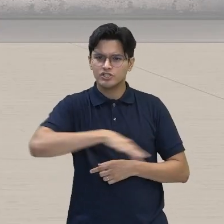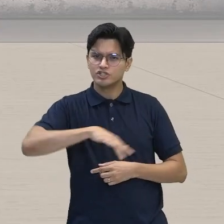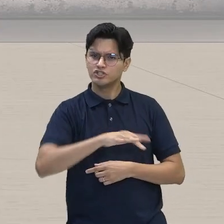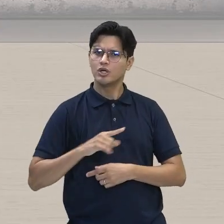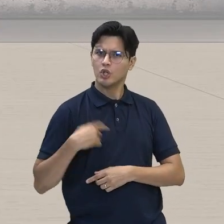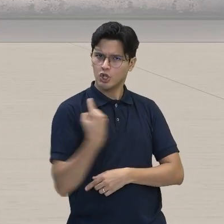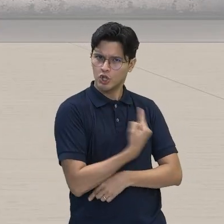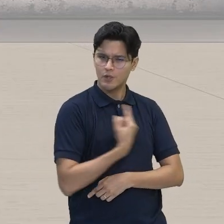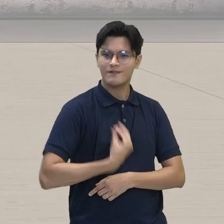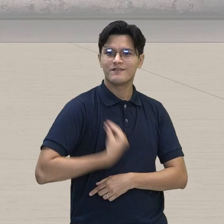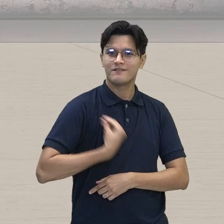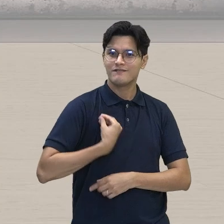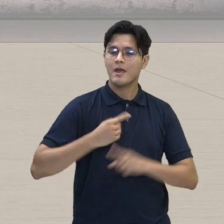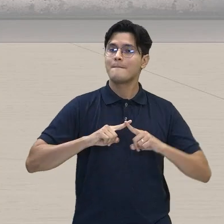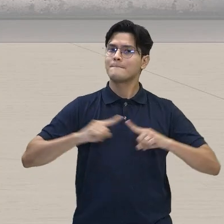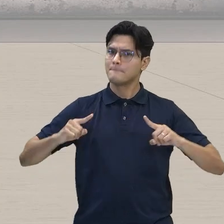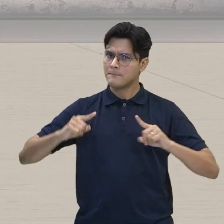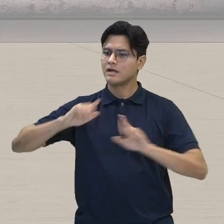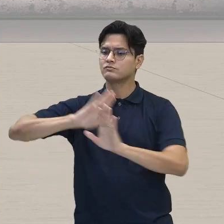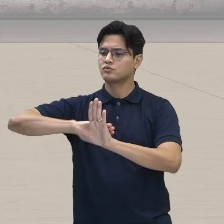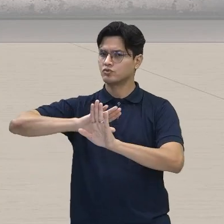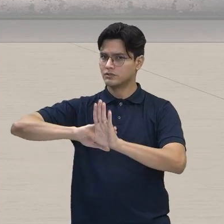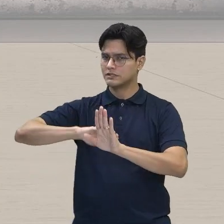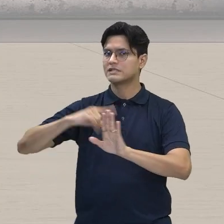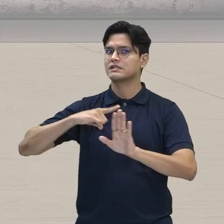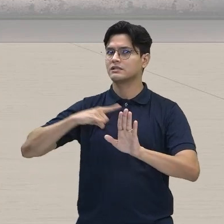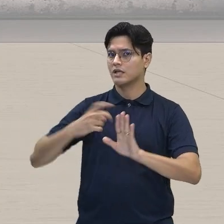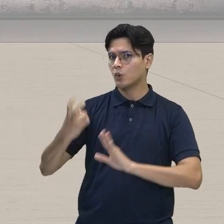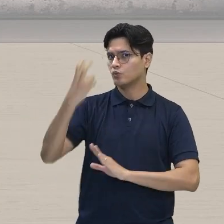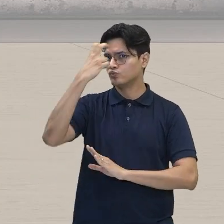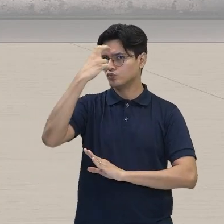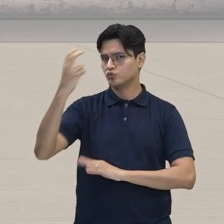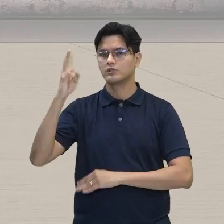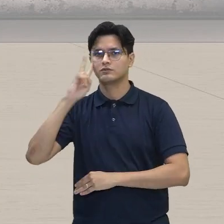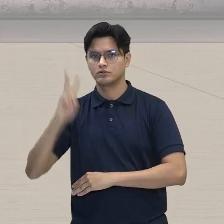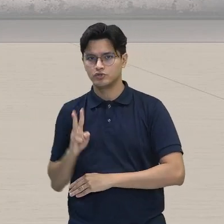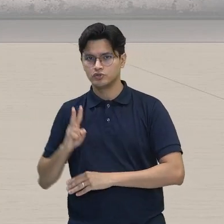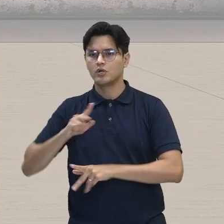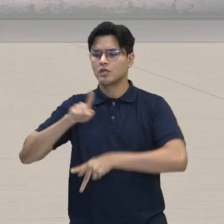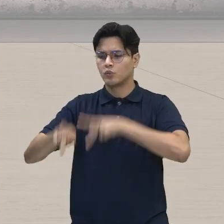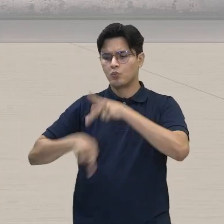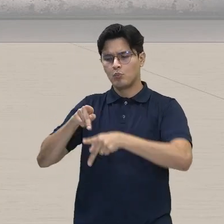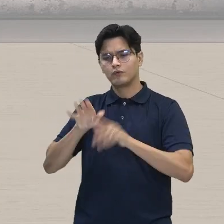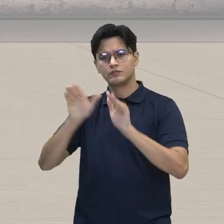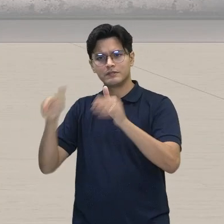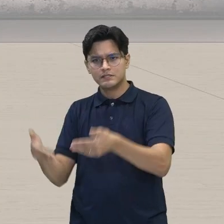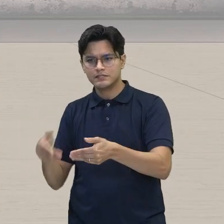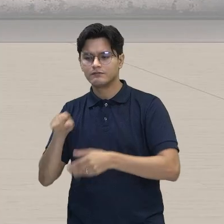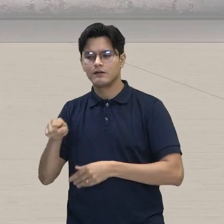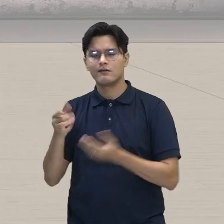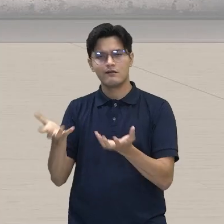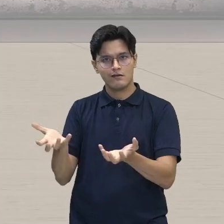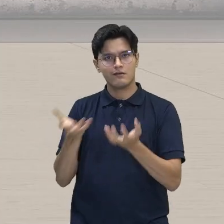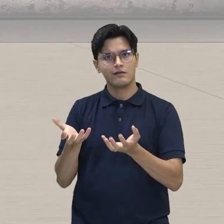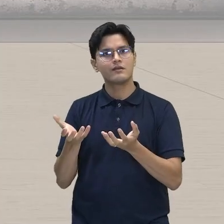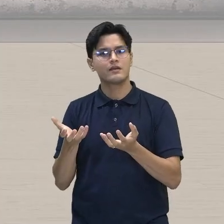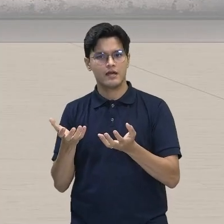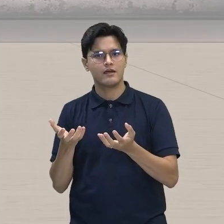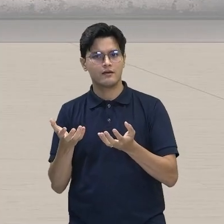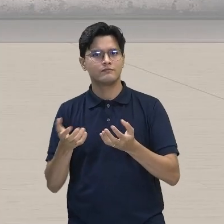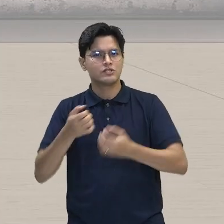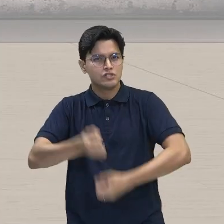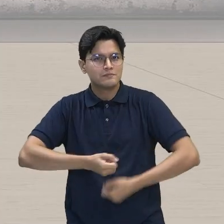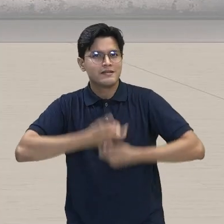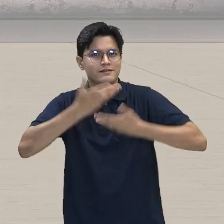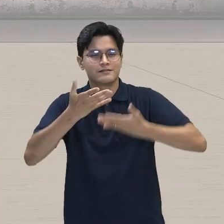quê? Cultura por trás, tem história de um povo, né, que quer fazer e falar através da arte. E